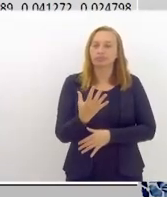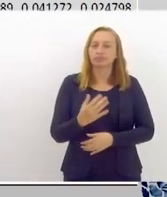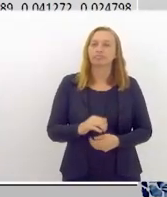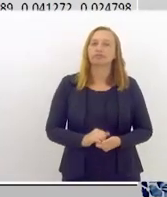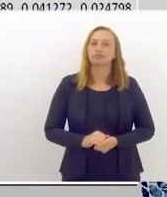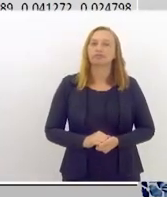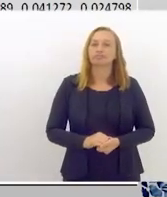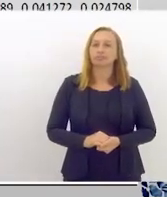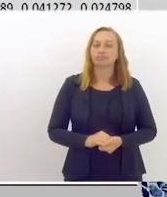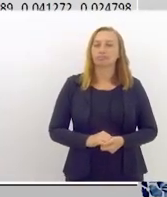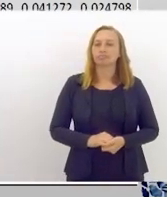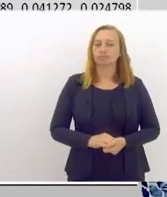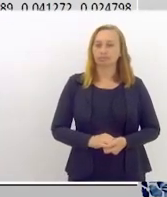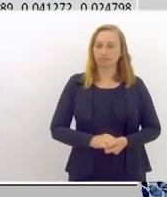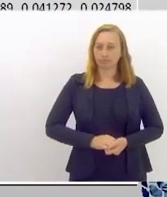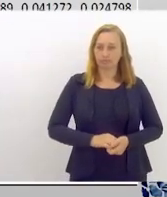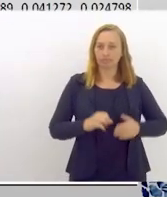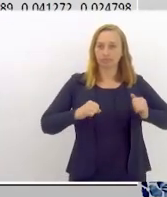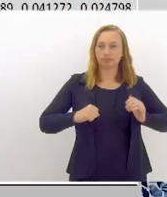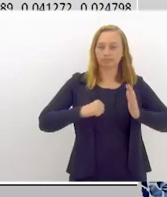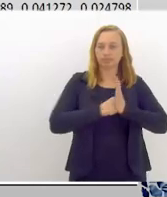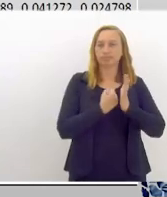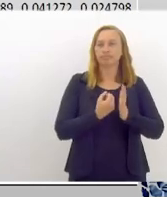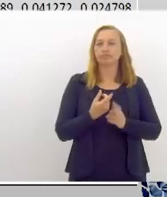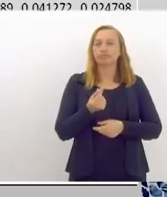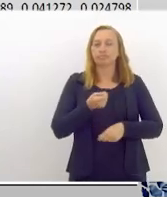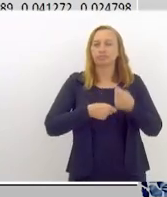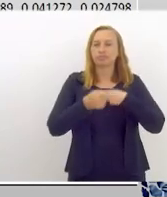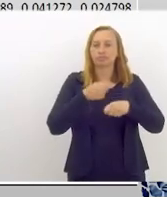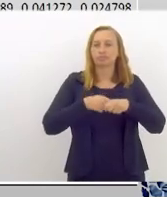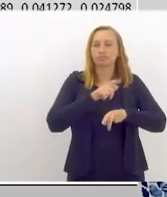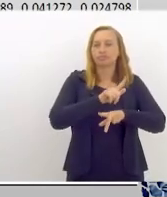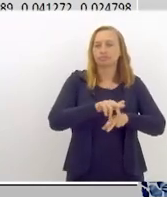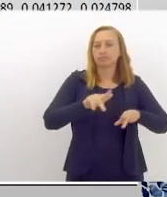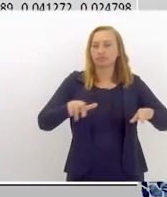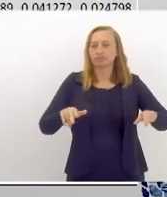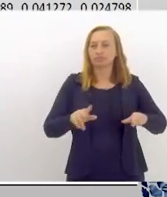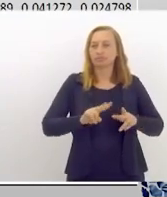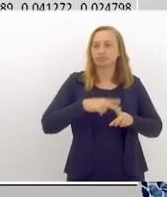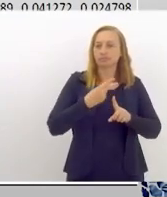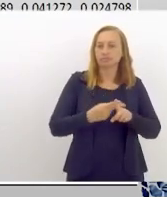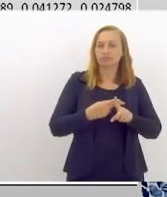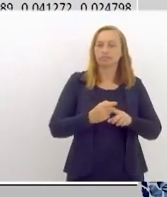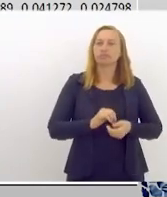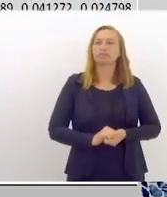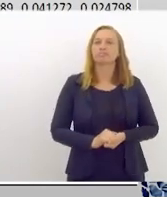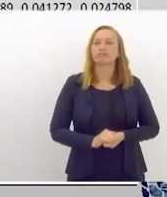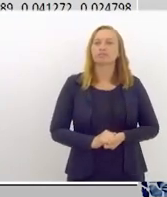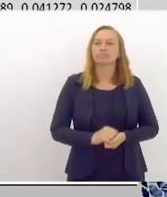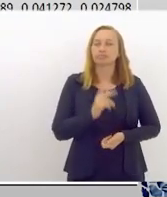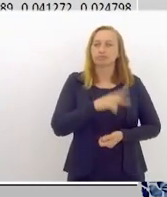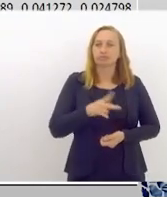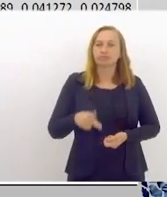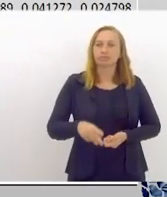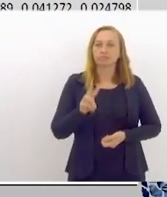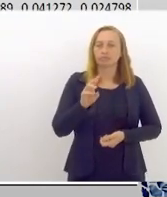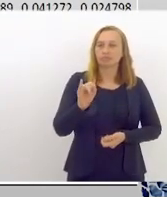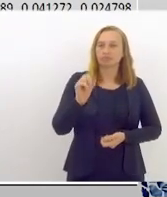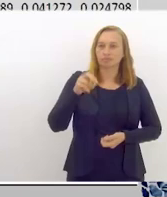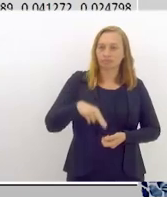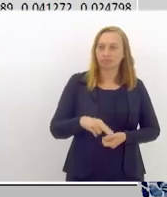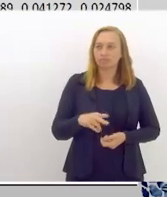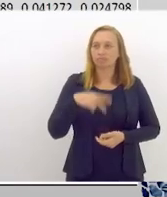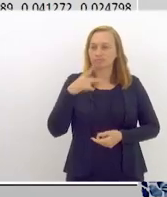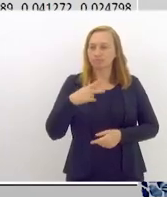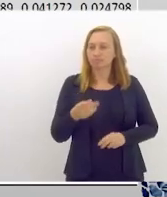e sua relevância para análise de impacto da economia com várias desdobramentos Professor Joilson vai então desenvolver essa